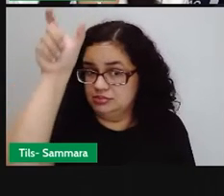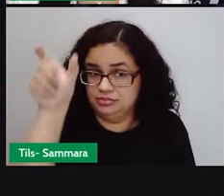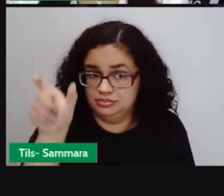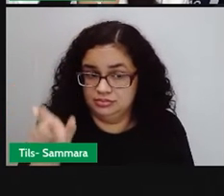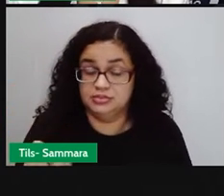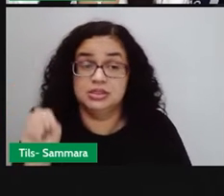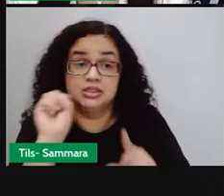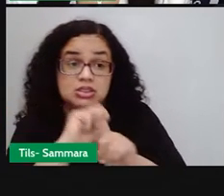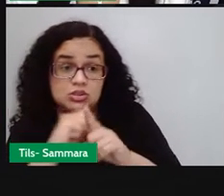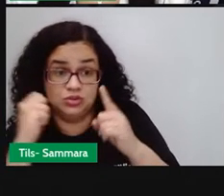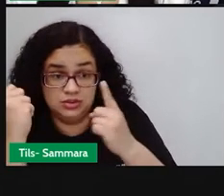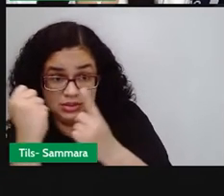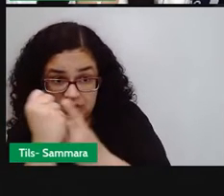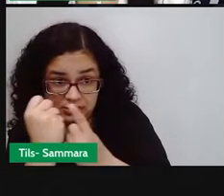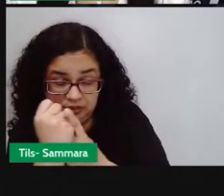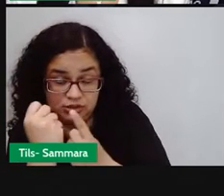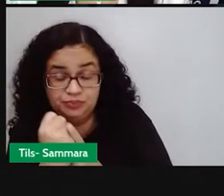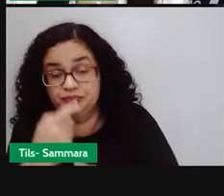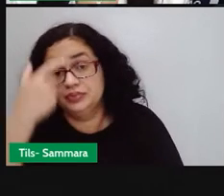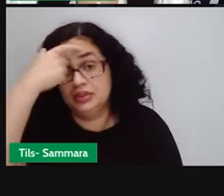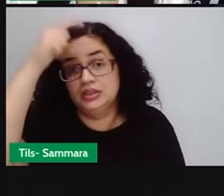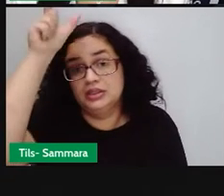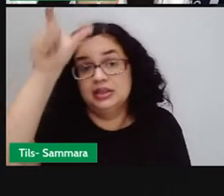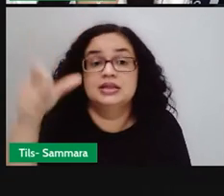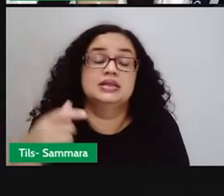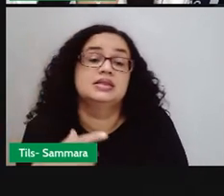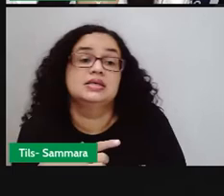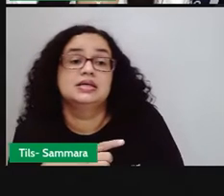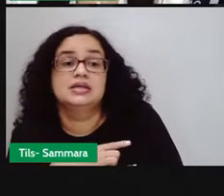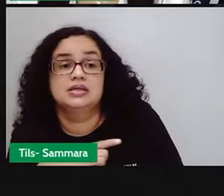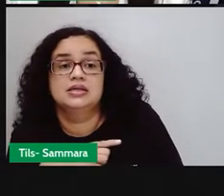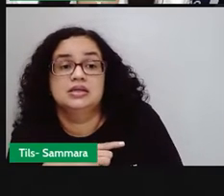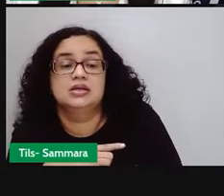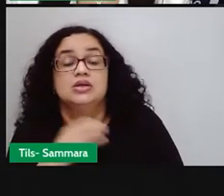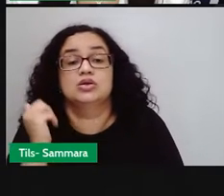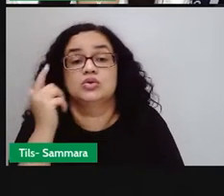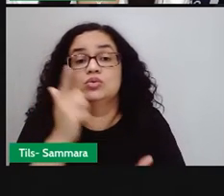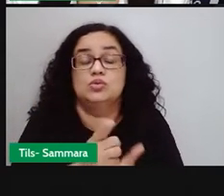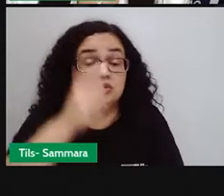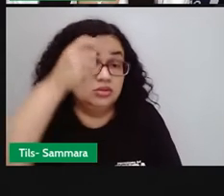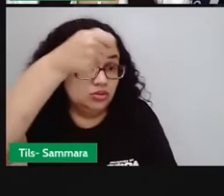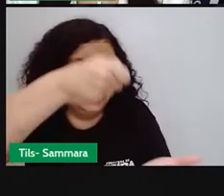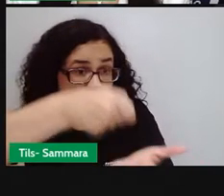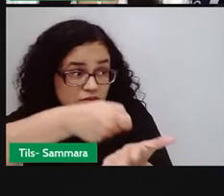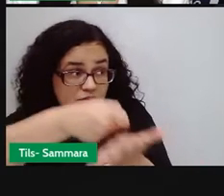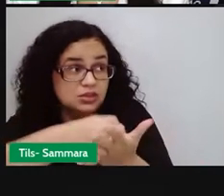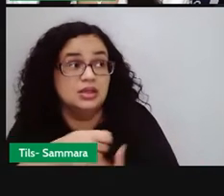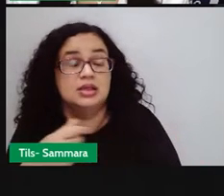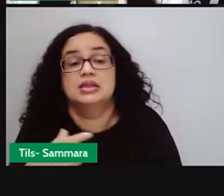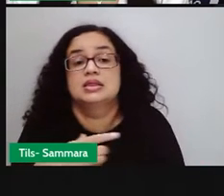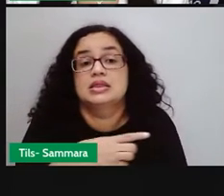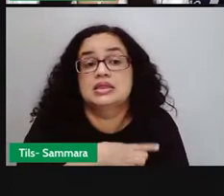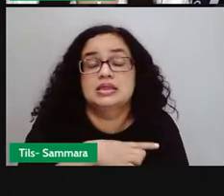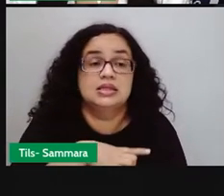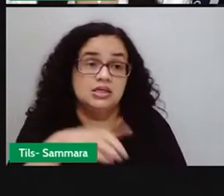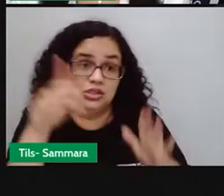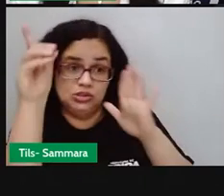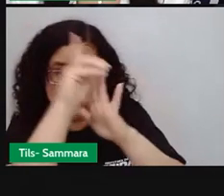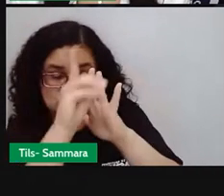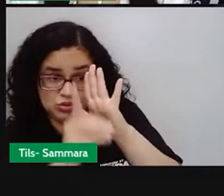a sociedade. A cidadania, ela existe quando a gente cumpre os nossos deveres, nós temos aí esses